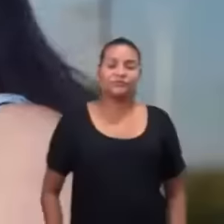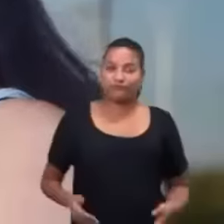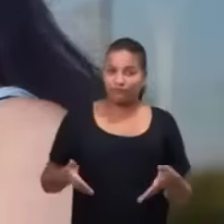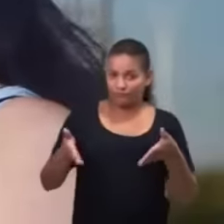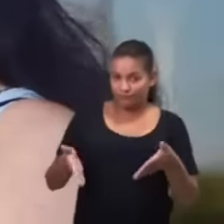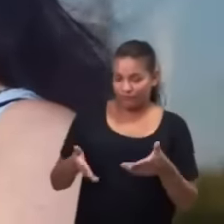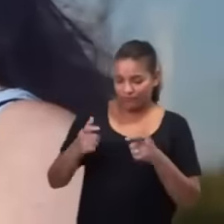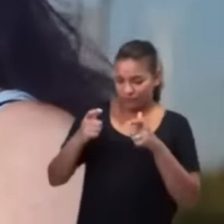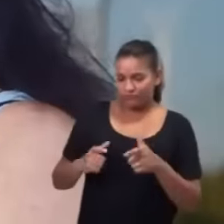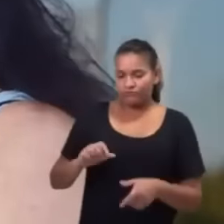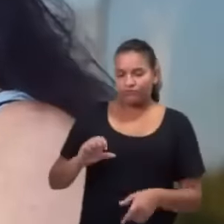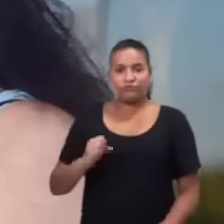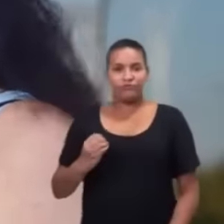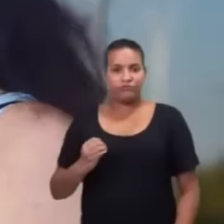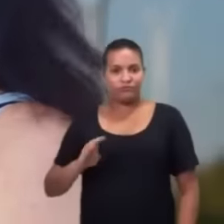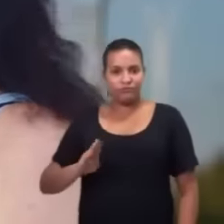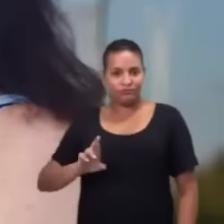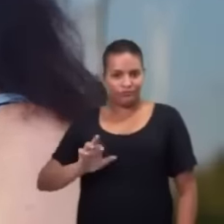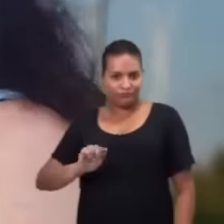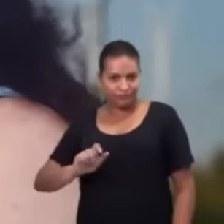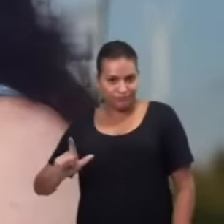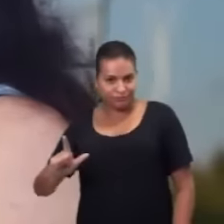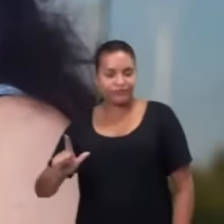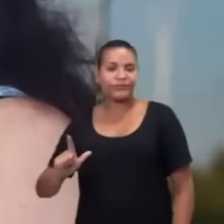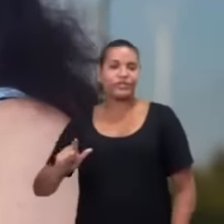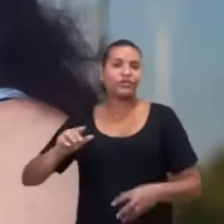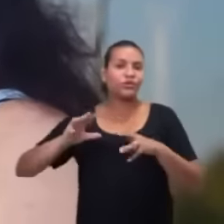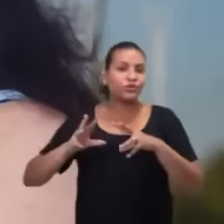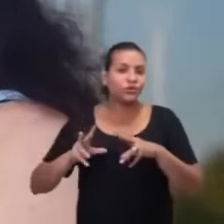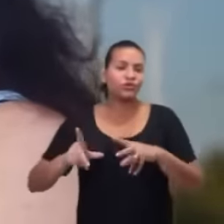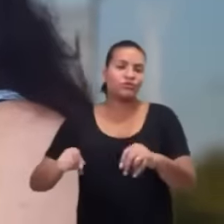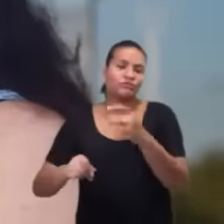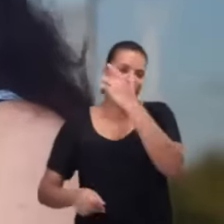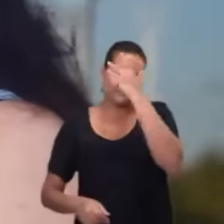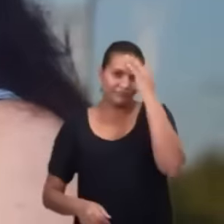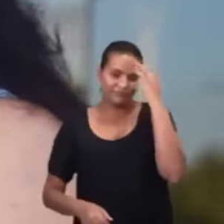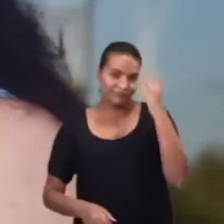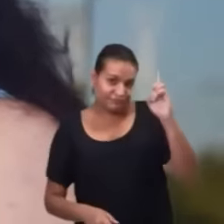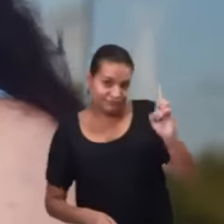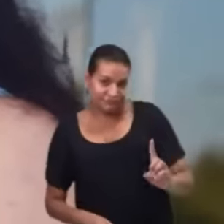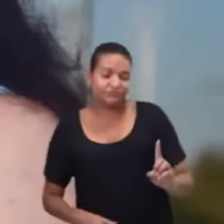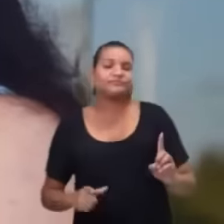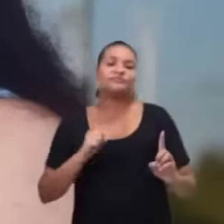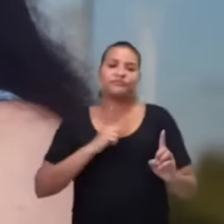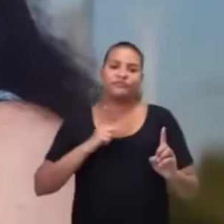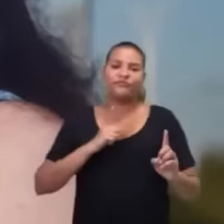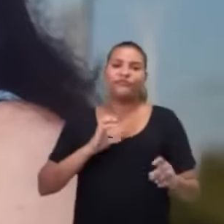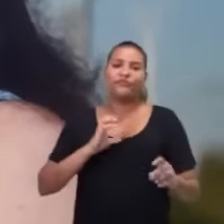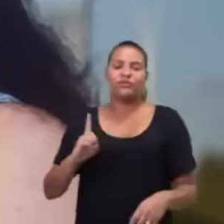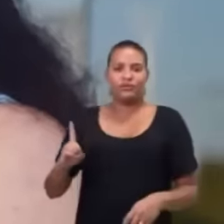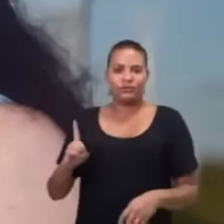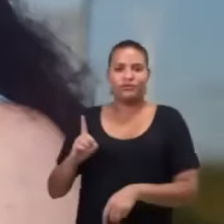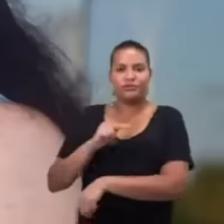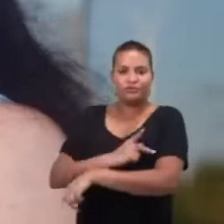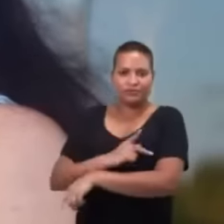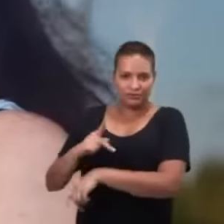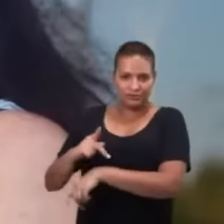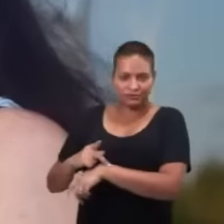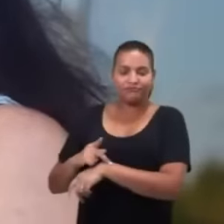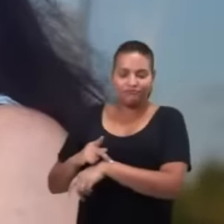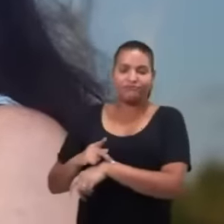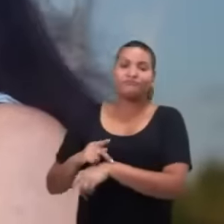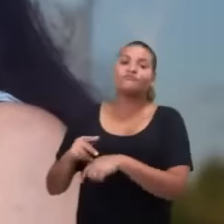Aqui em Sobral, todos os nossos diretores têm coordenadores pedagógicos, que atuam na íntegra